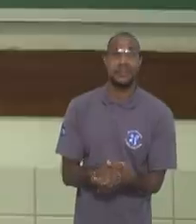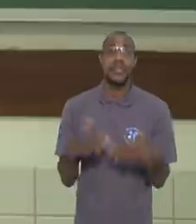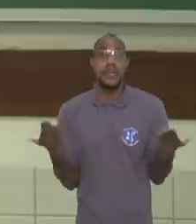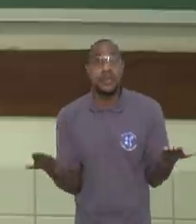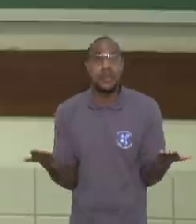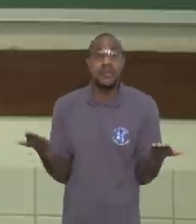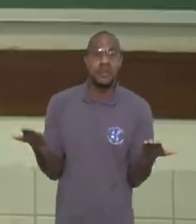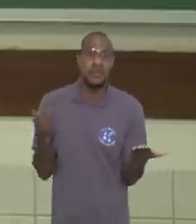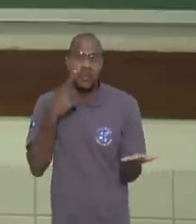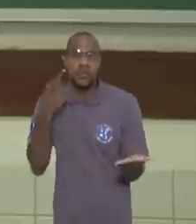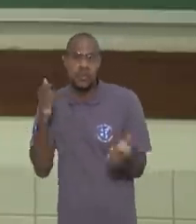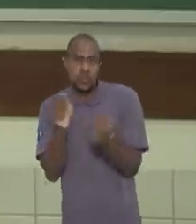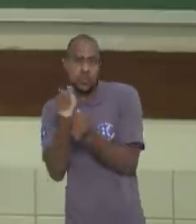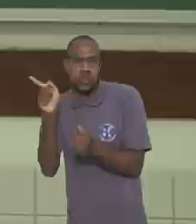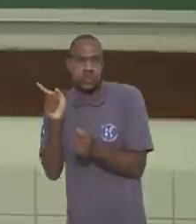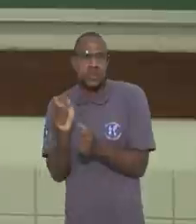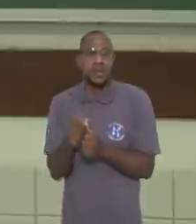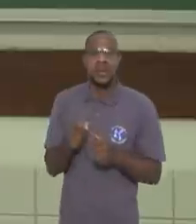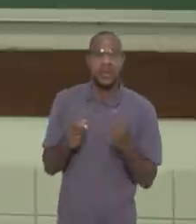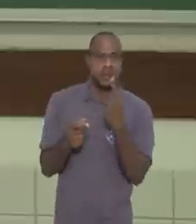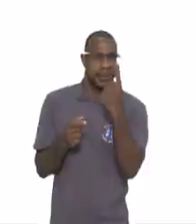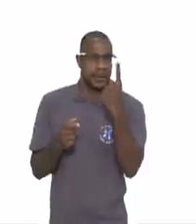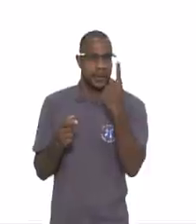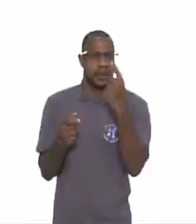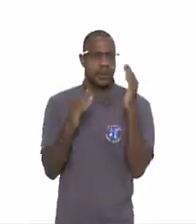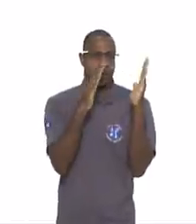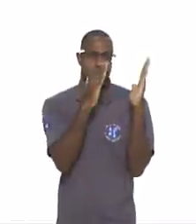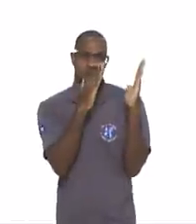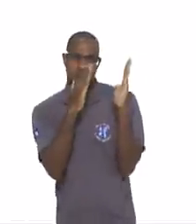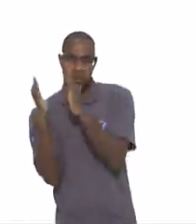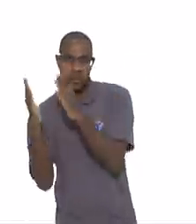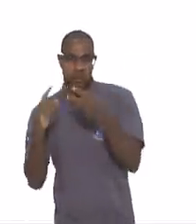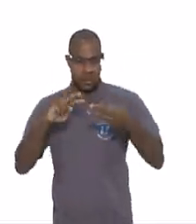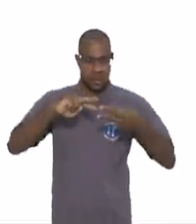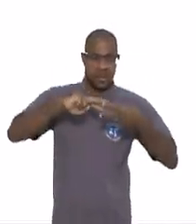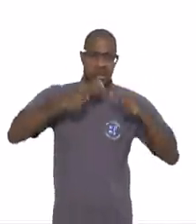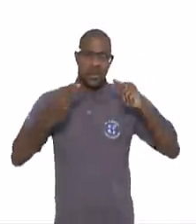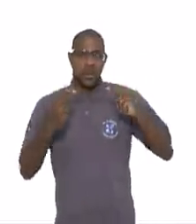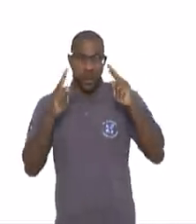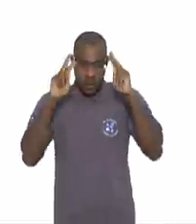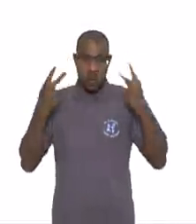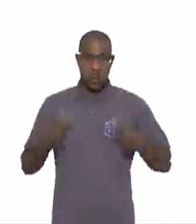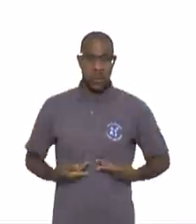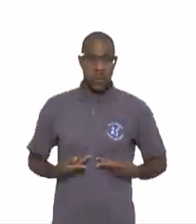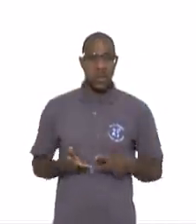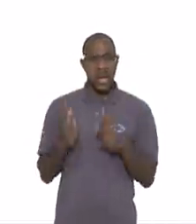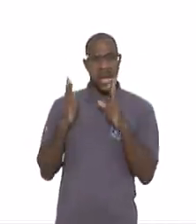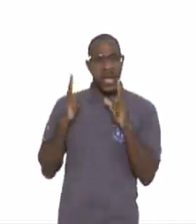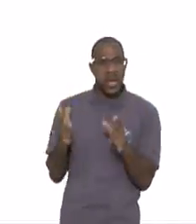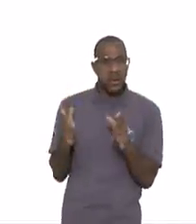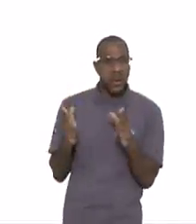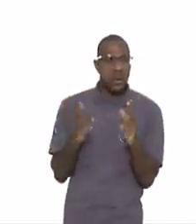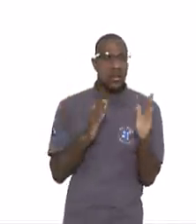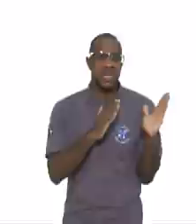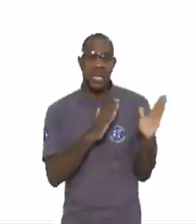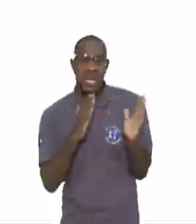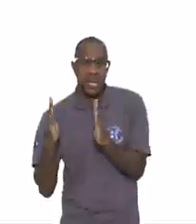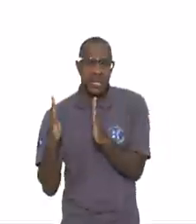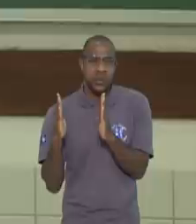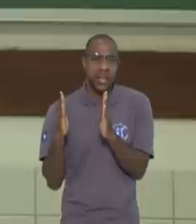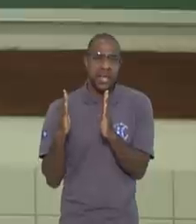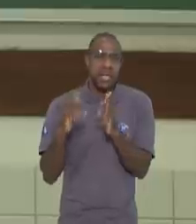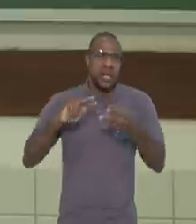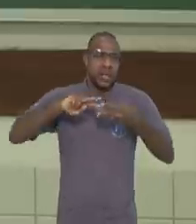Gente, vamos ler junto então? Primeiro aqui, sequenciamento do genoma humano. É a mesma coisa que determinação de sequências de nucleotídeos do